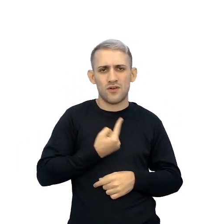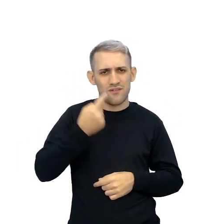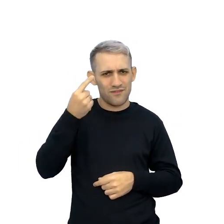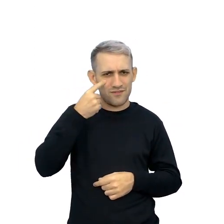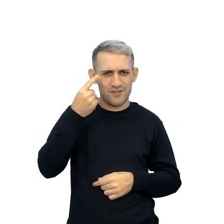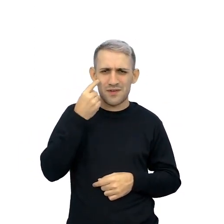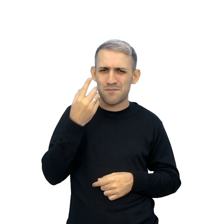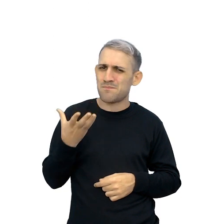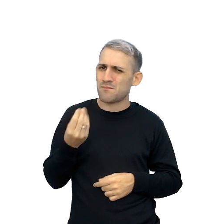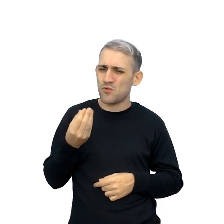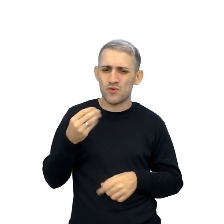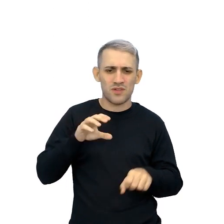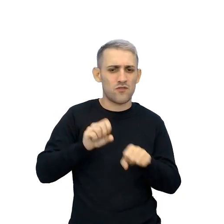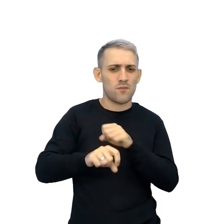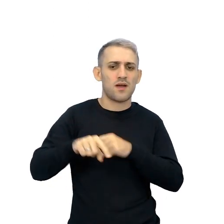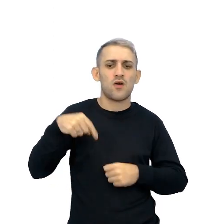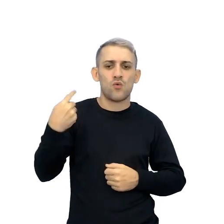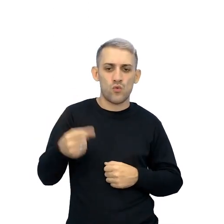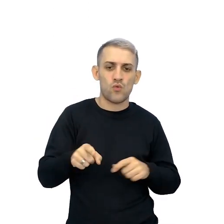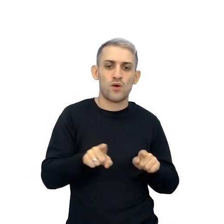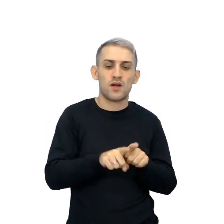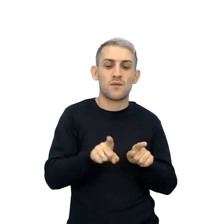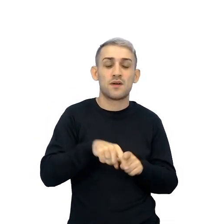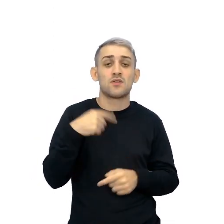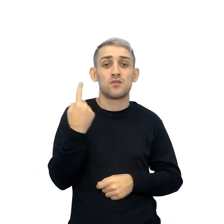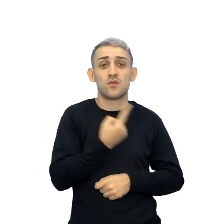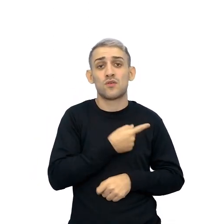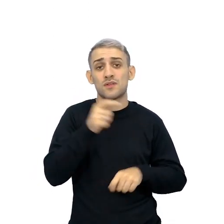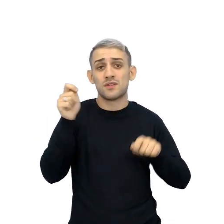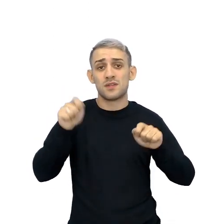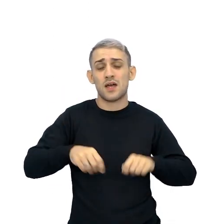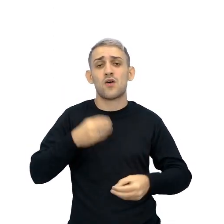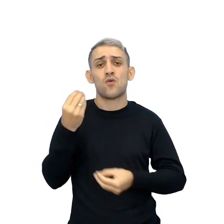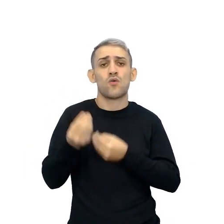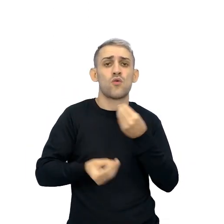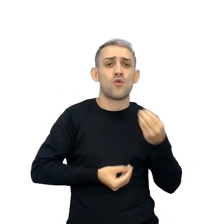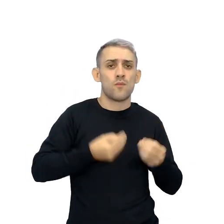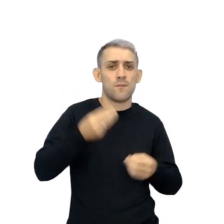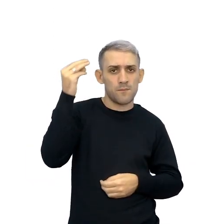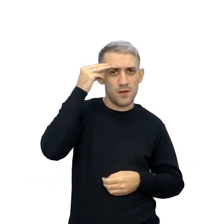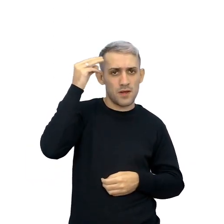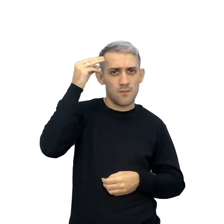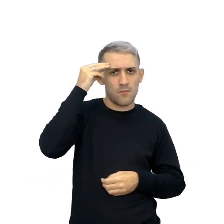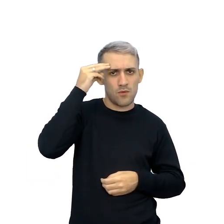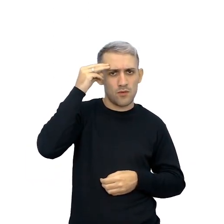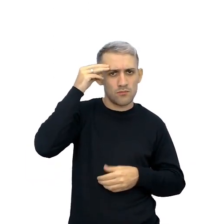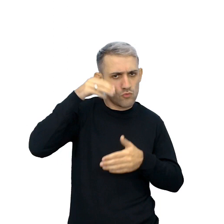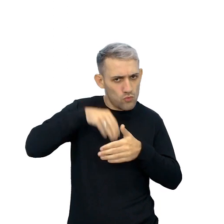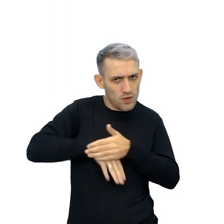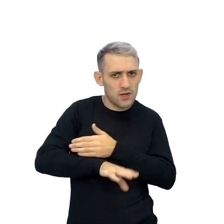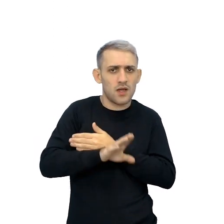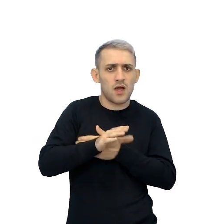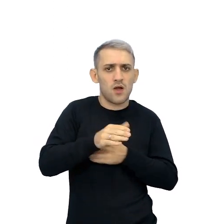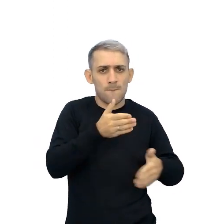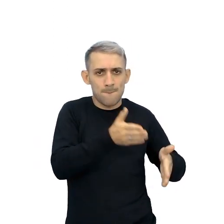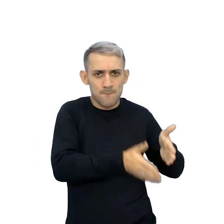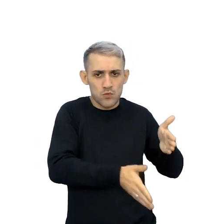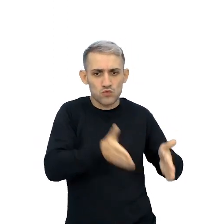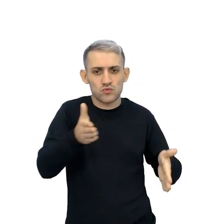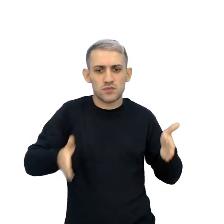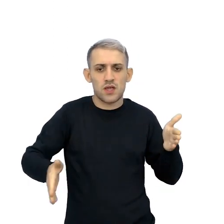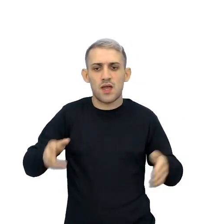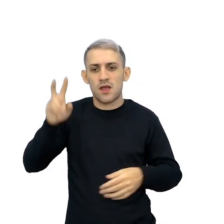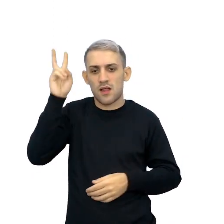bastante isso na próxima formação, para que a gente consiga reter essa memória, manter esse processo,